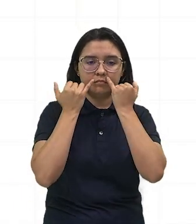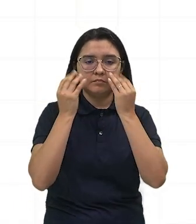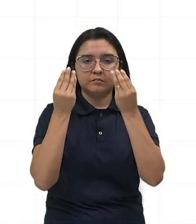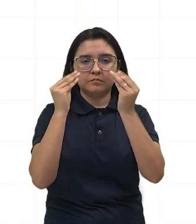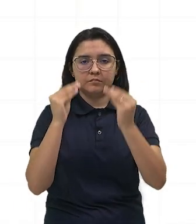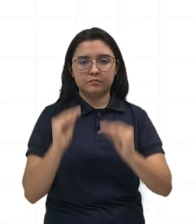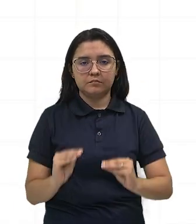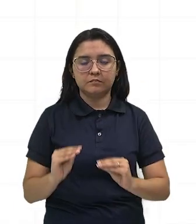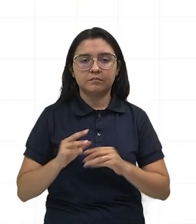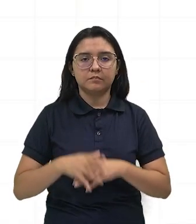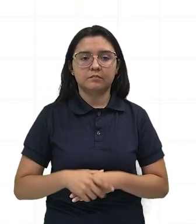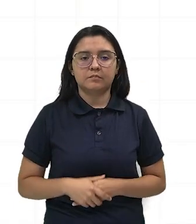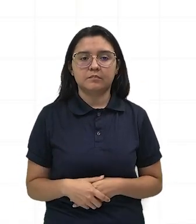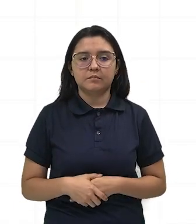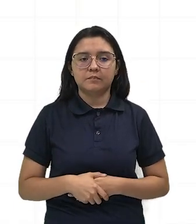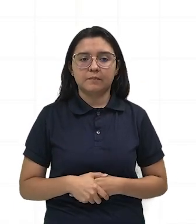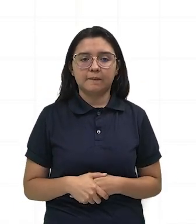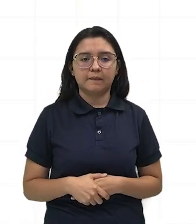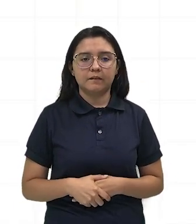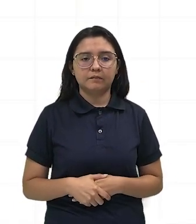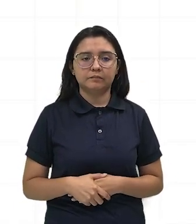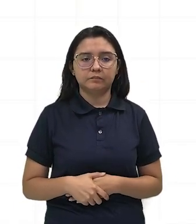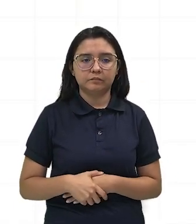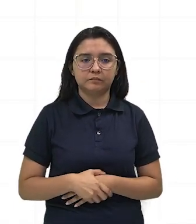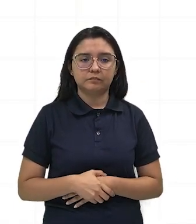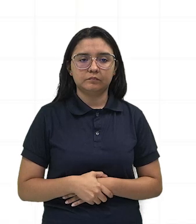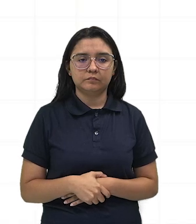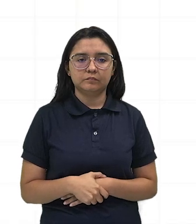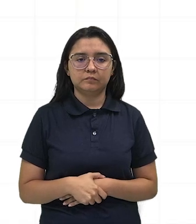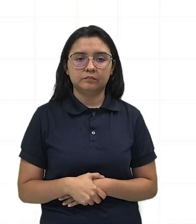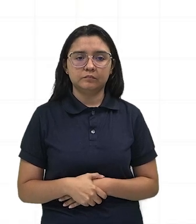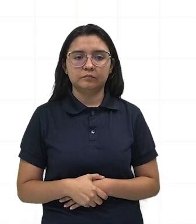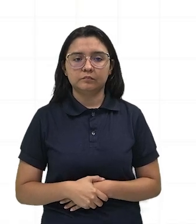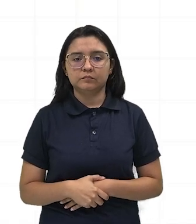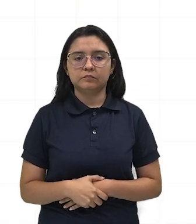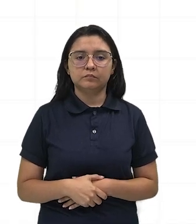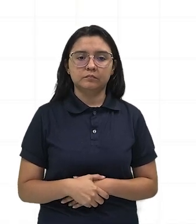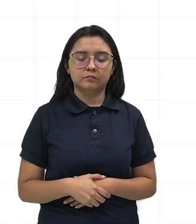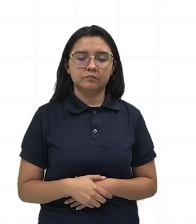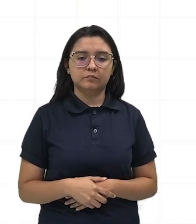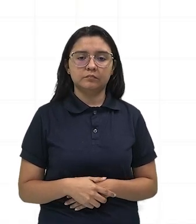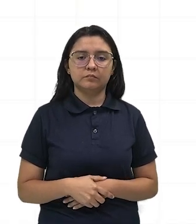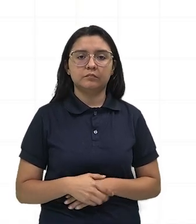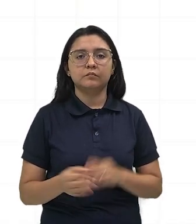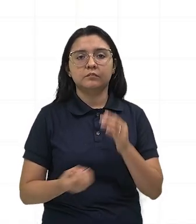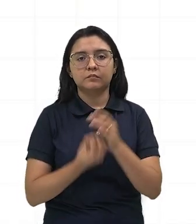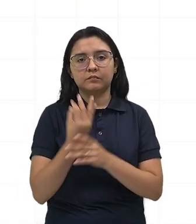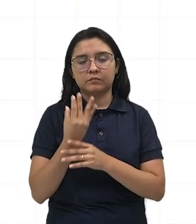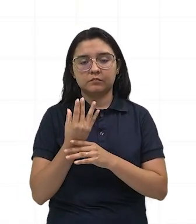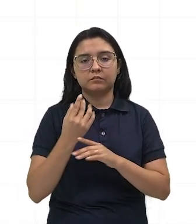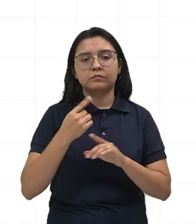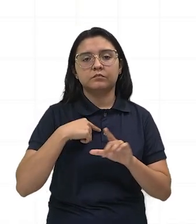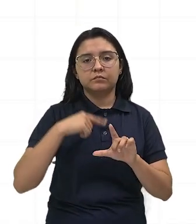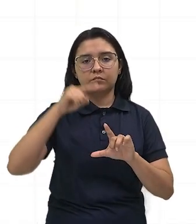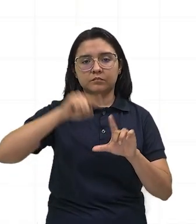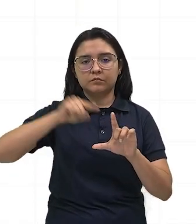nessa tabela. E aí nós temos a construção de gráficos.